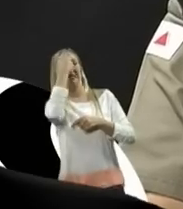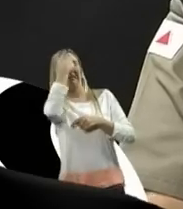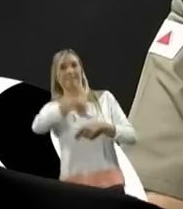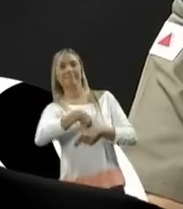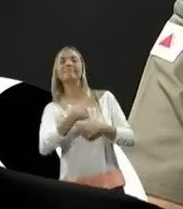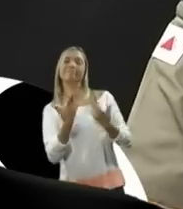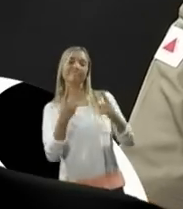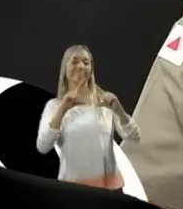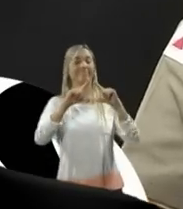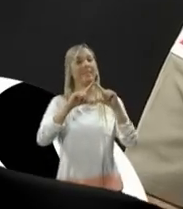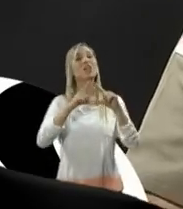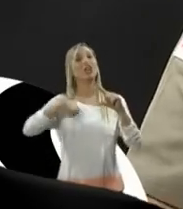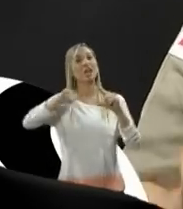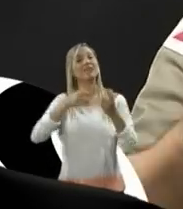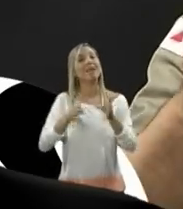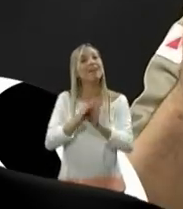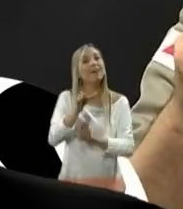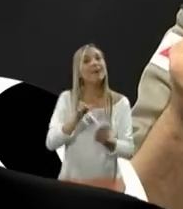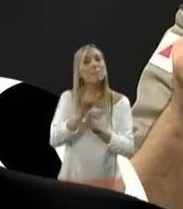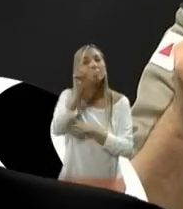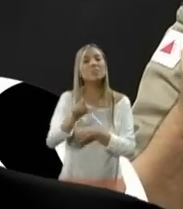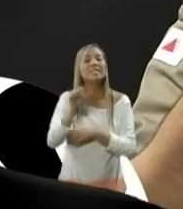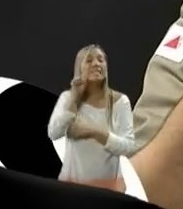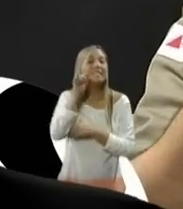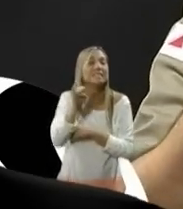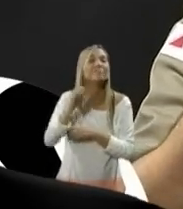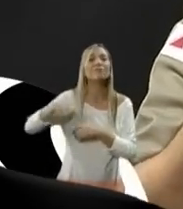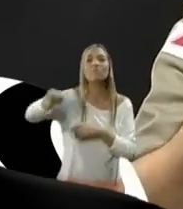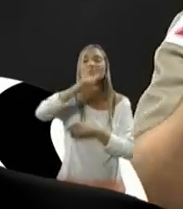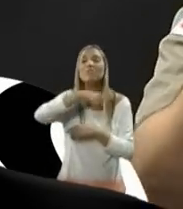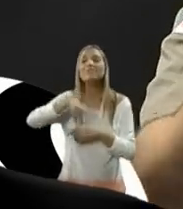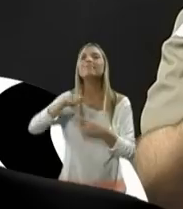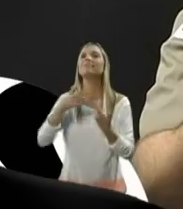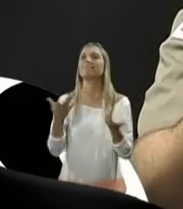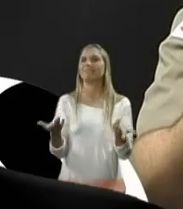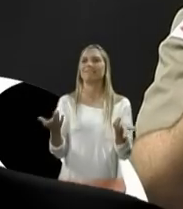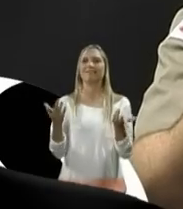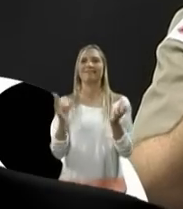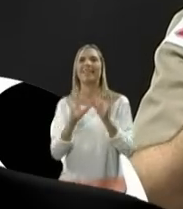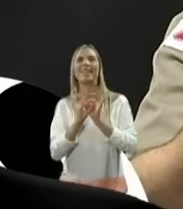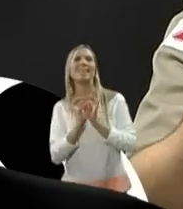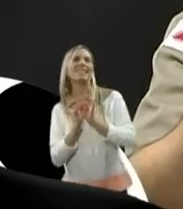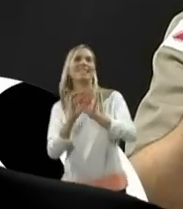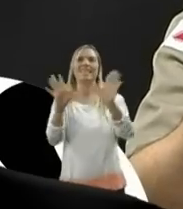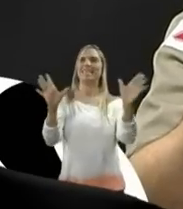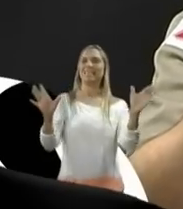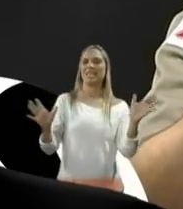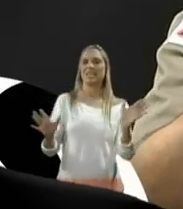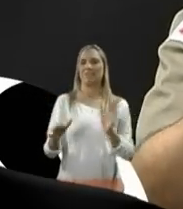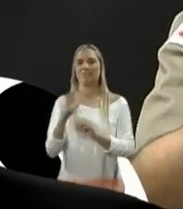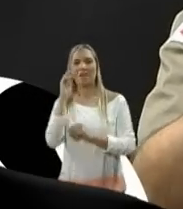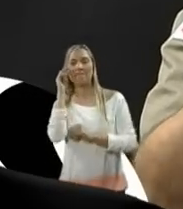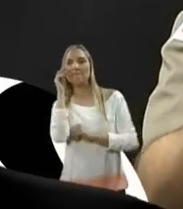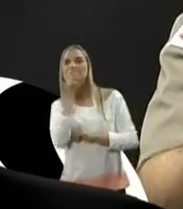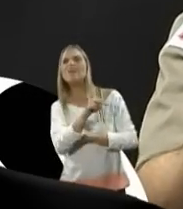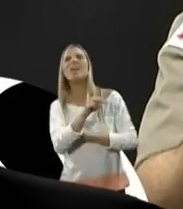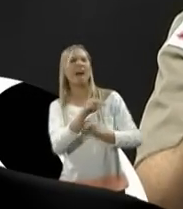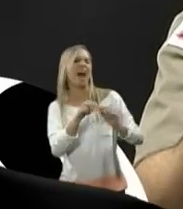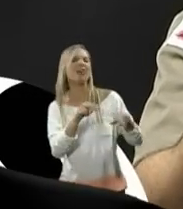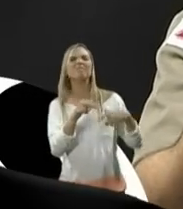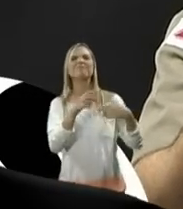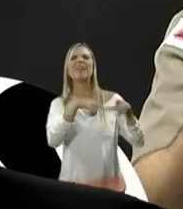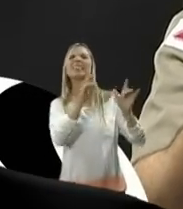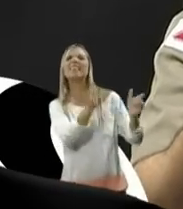instruir a comunidade que, se ela deixar o seu objeto disponível na presença de um autor